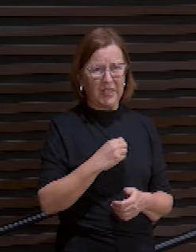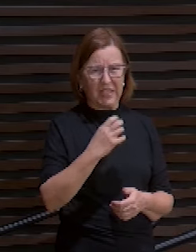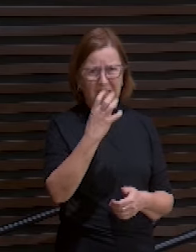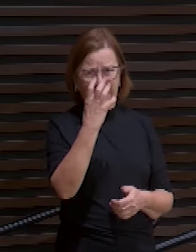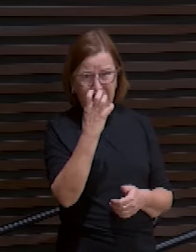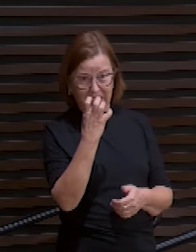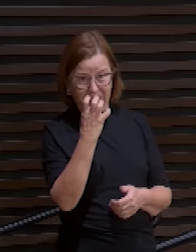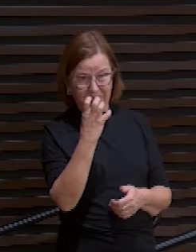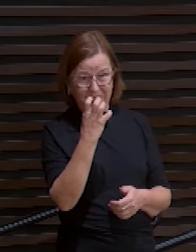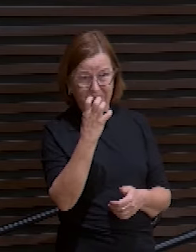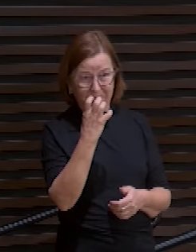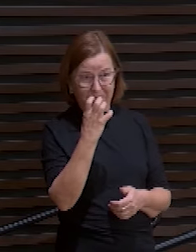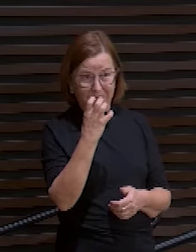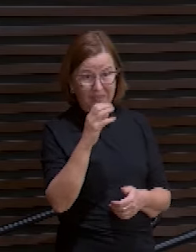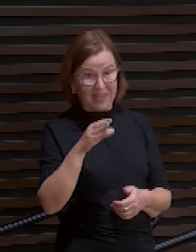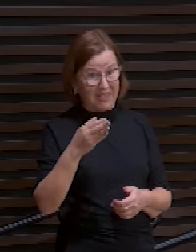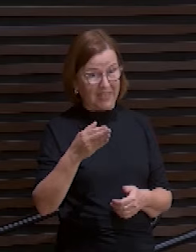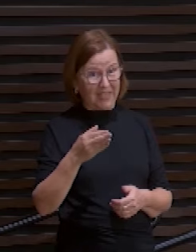próprio